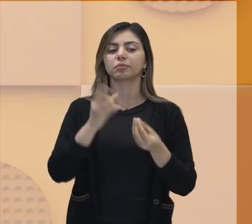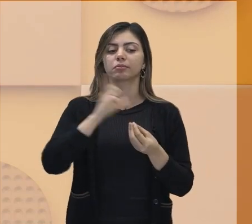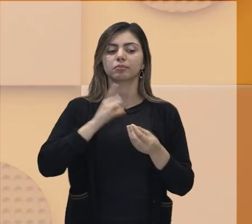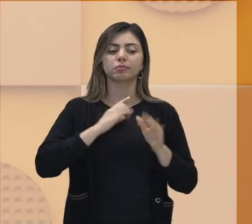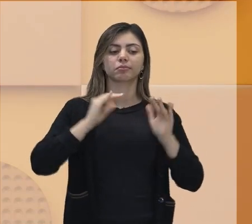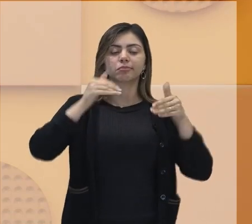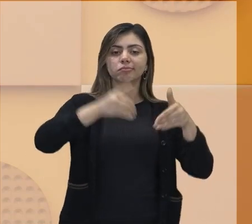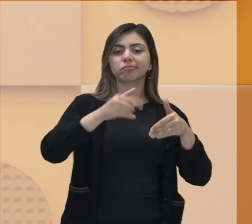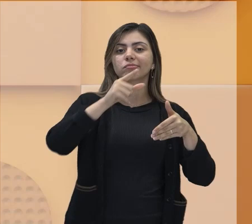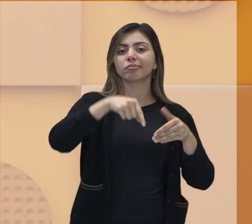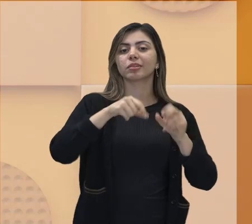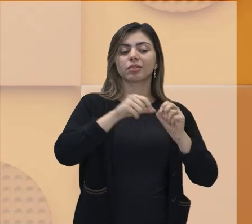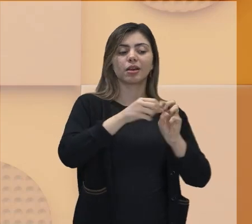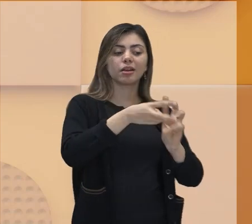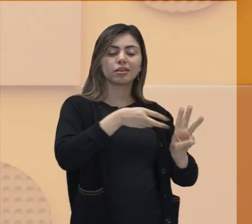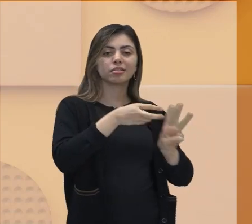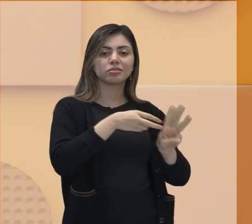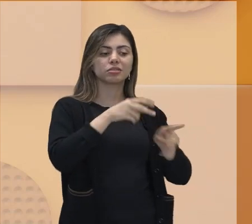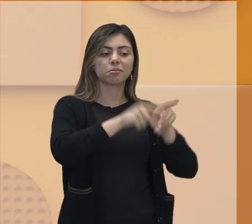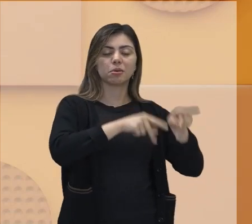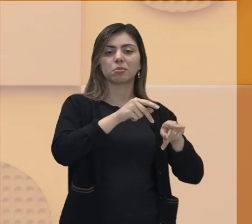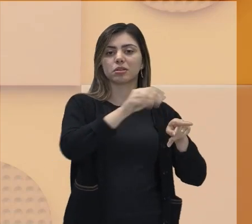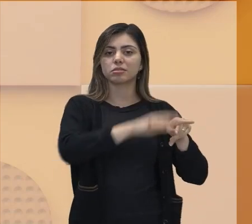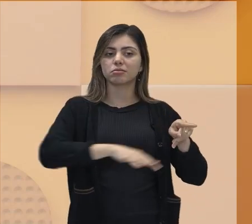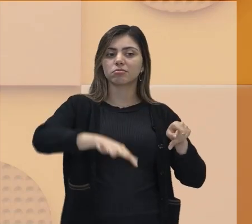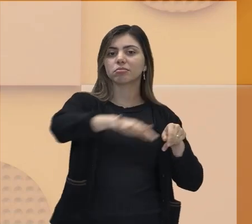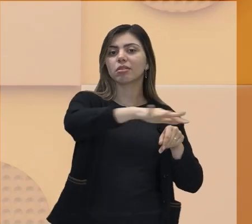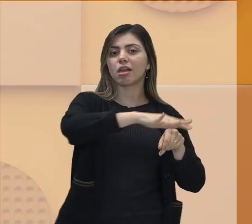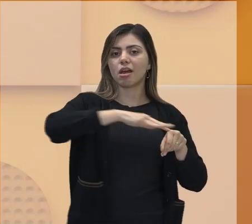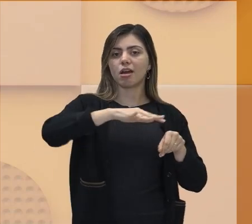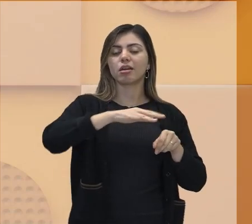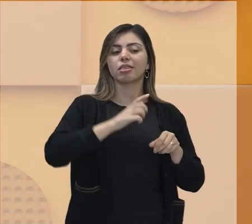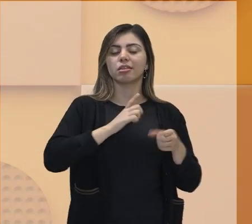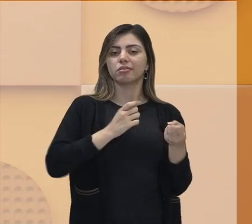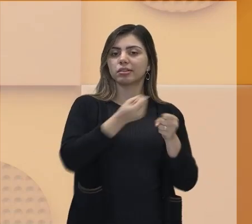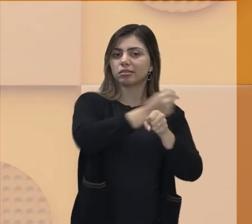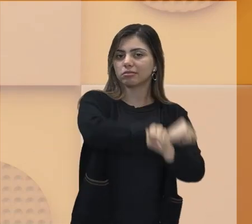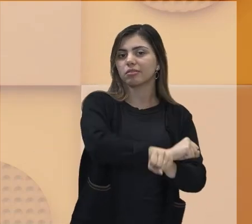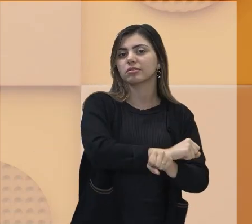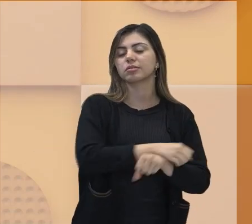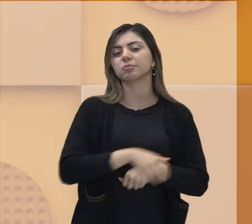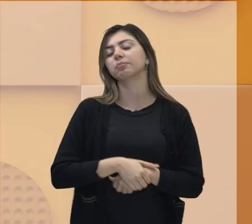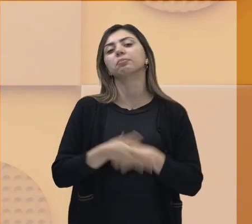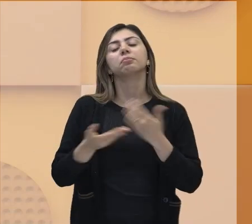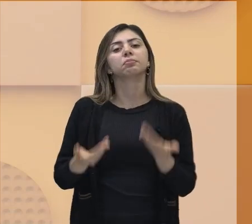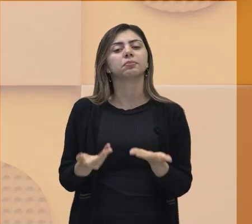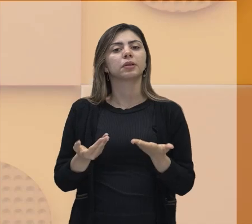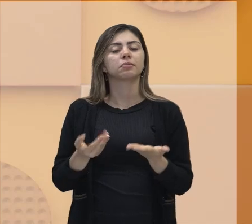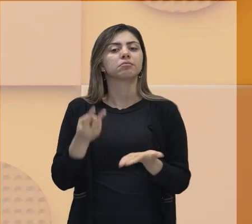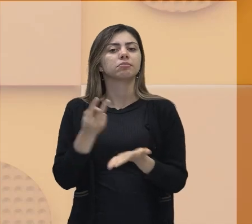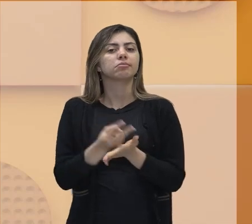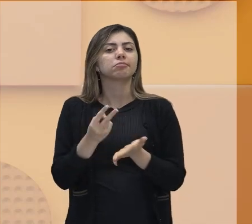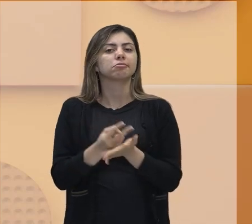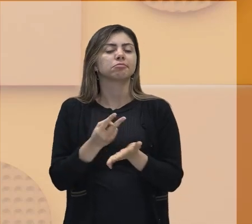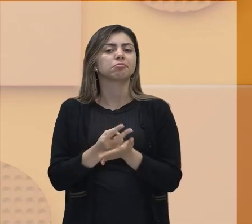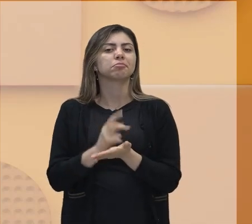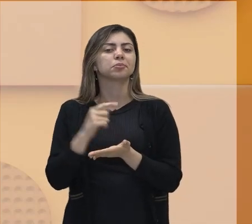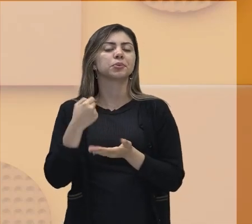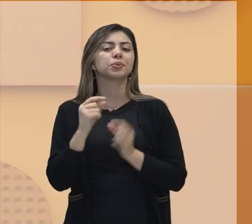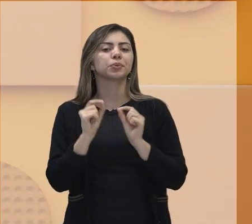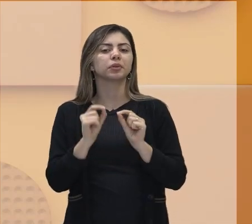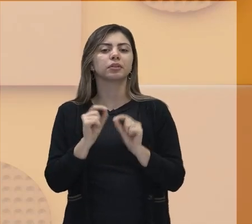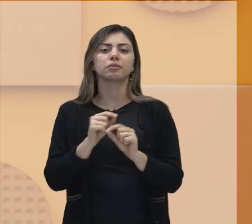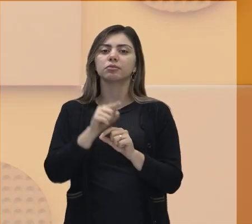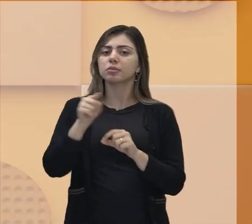escravização desses povos que aqui residiam. Então, toda vez, né, que você